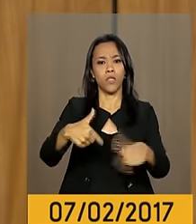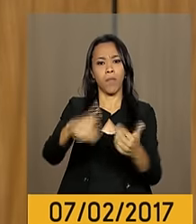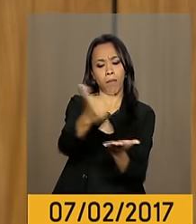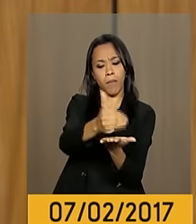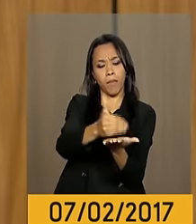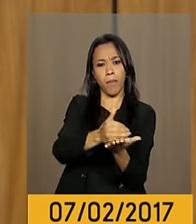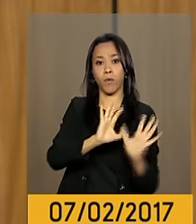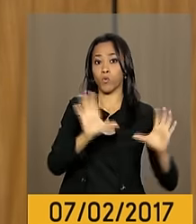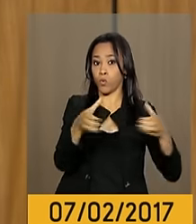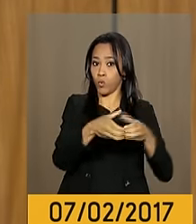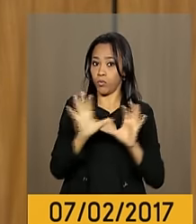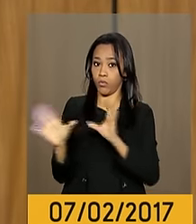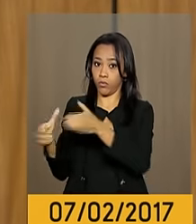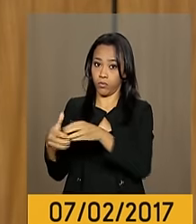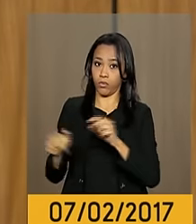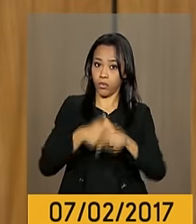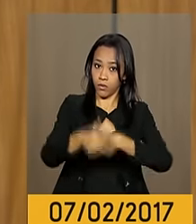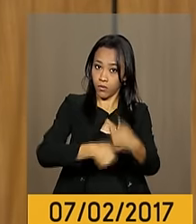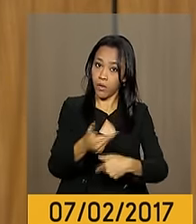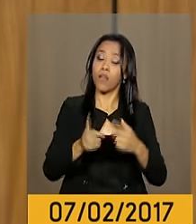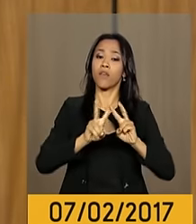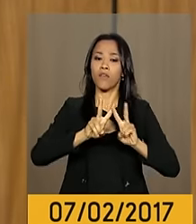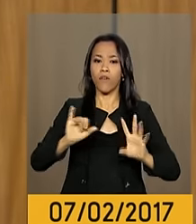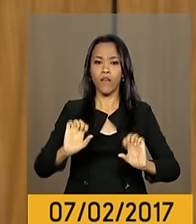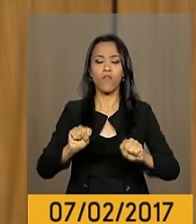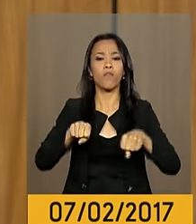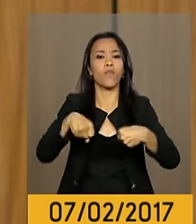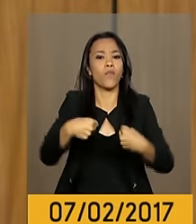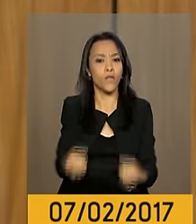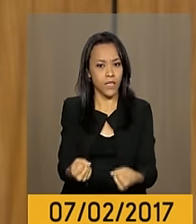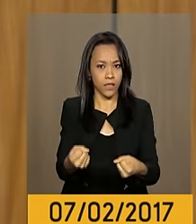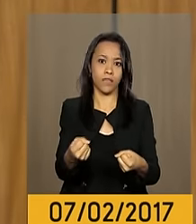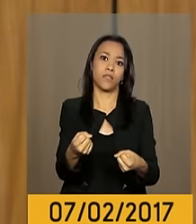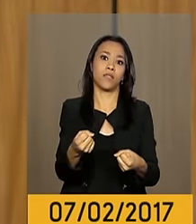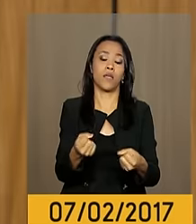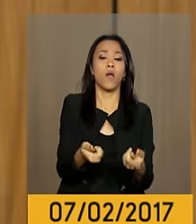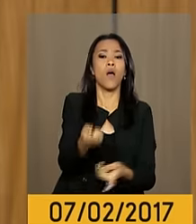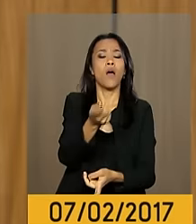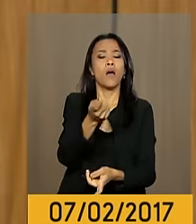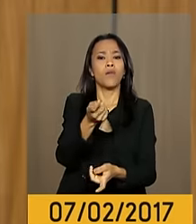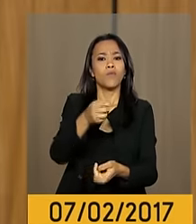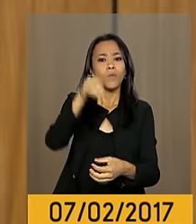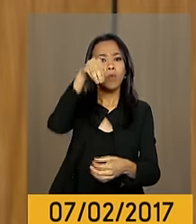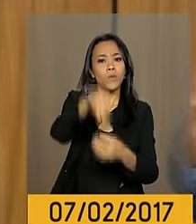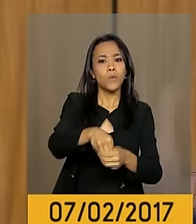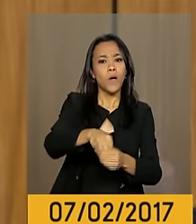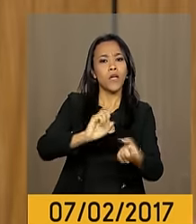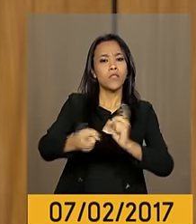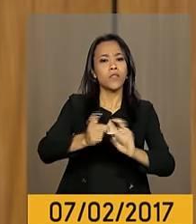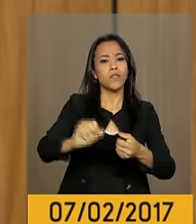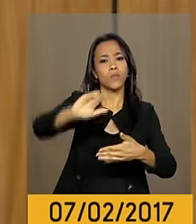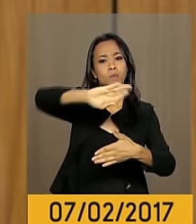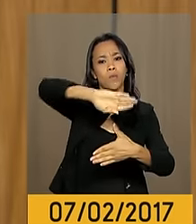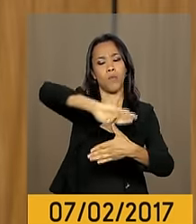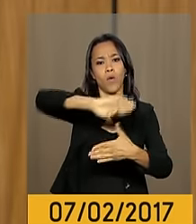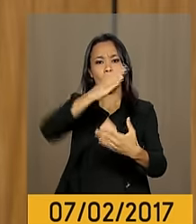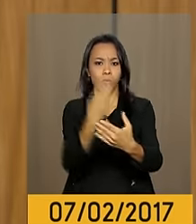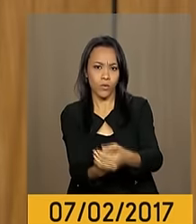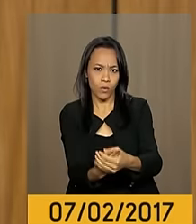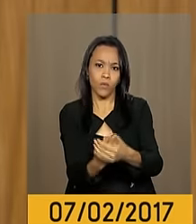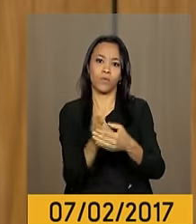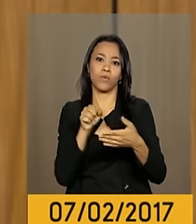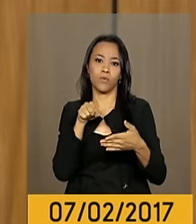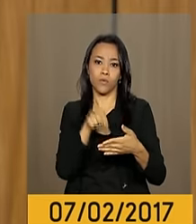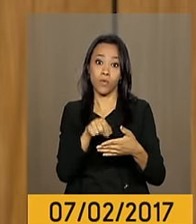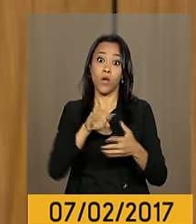equipes e encarar o fortalecimento interno do Mercosul e as relações do Mercosul com o